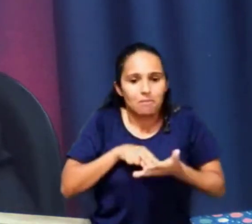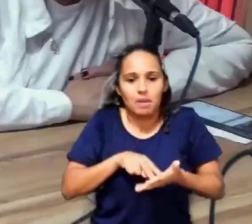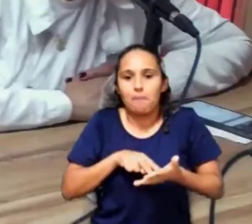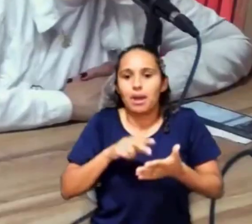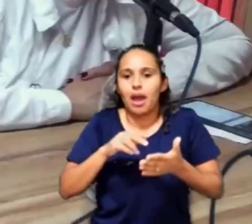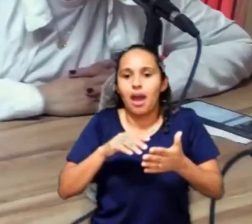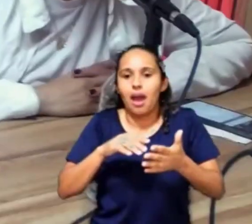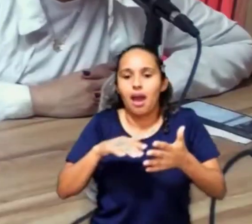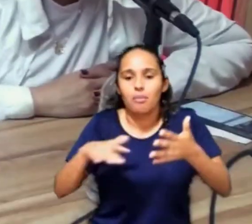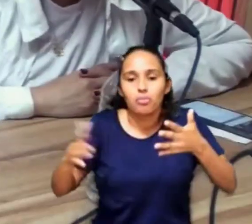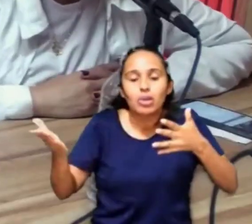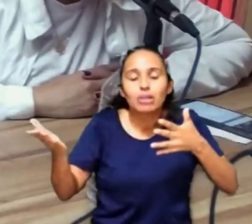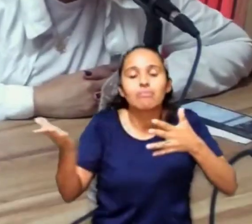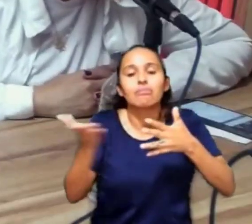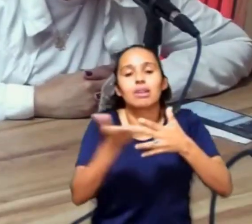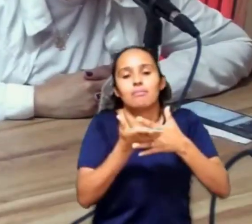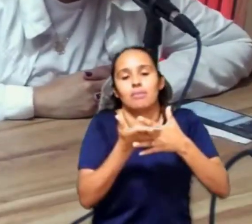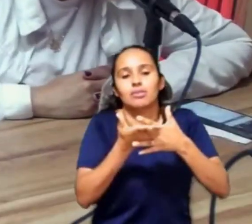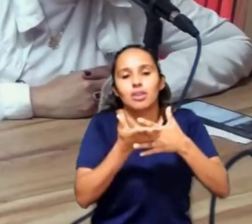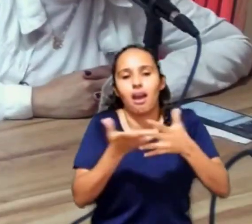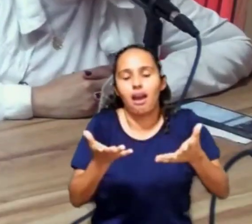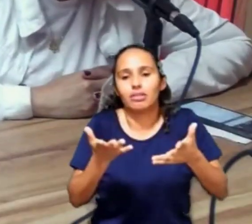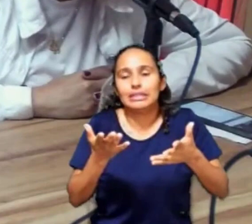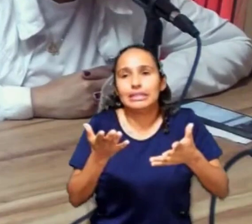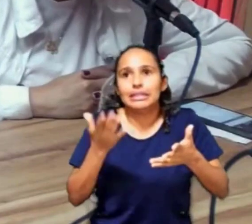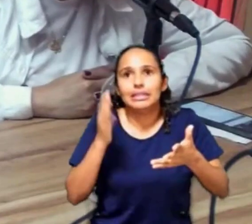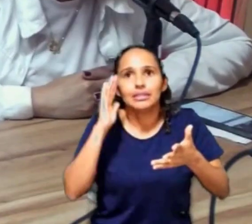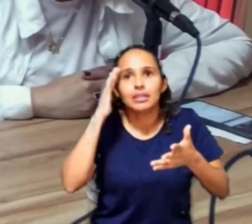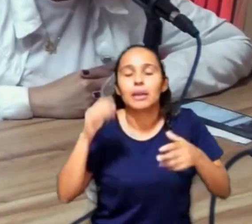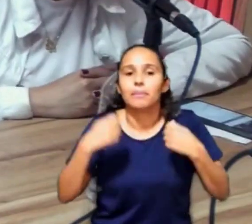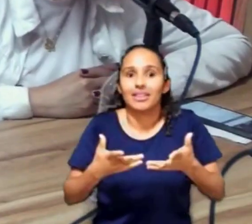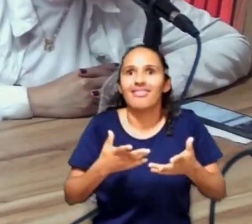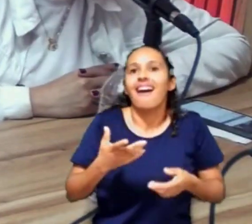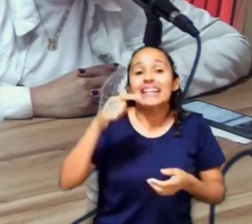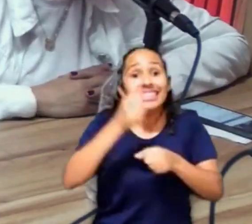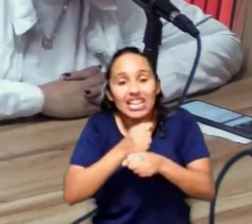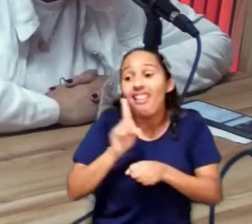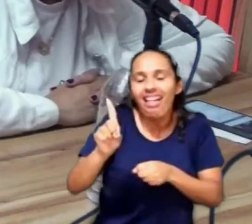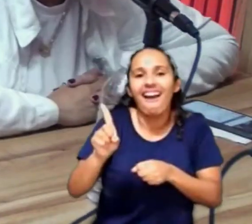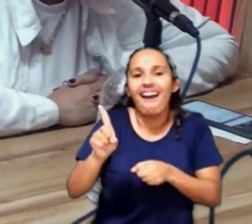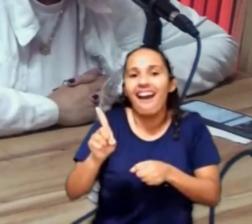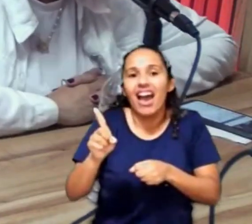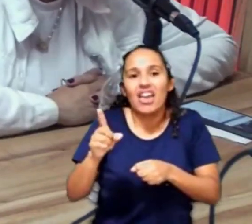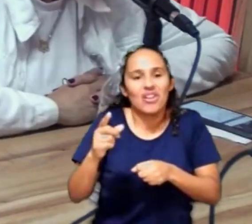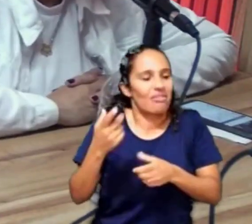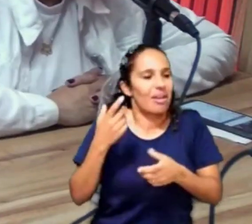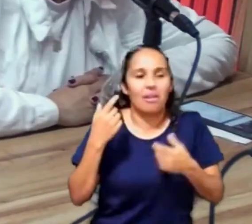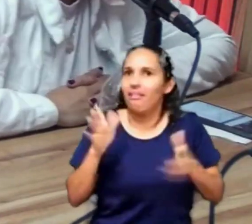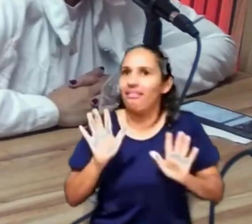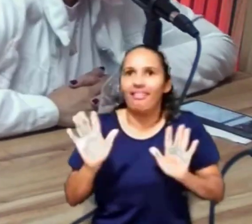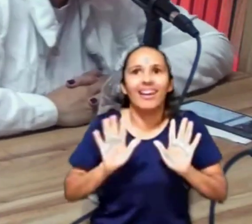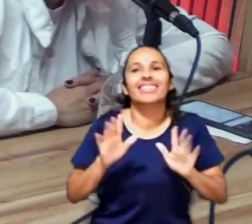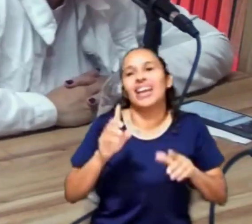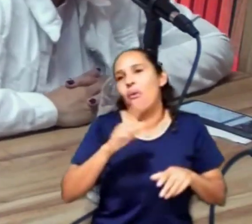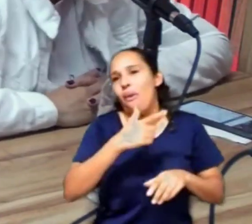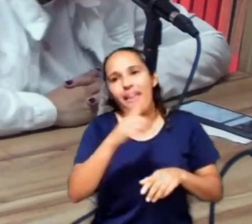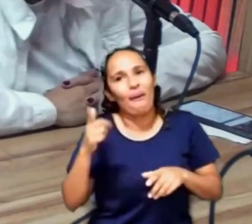lá 7 anos, não, porque ela fala assim, não vai, não, eu vou ter que voltar aqui. Não, a Selma tá